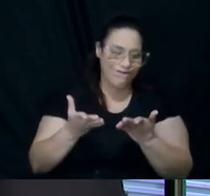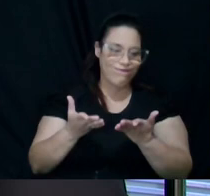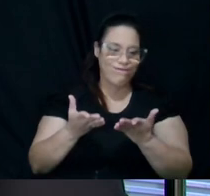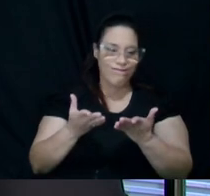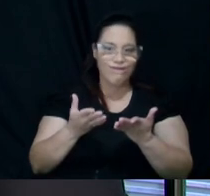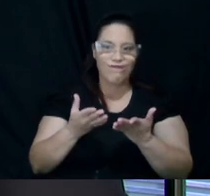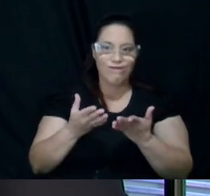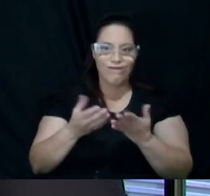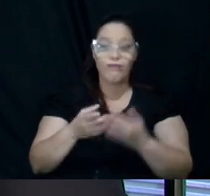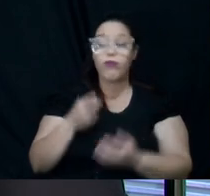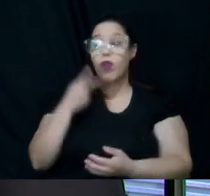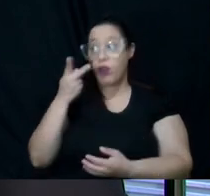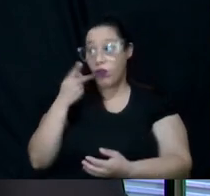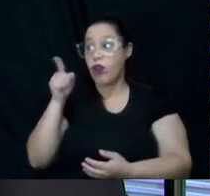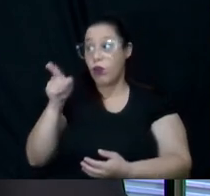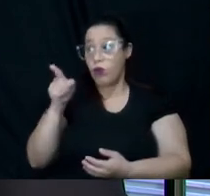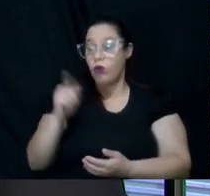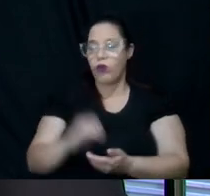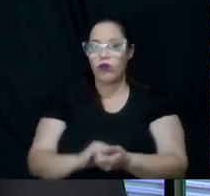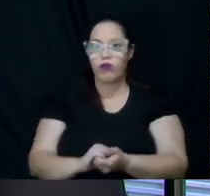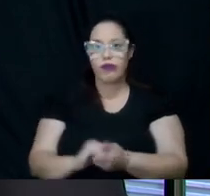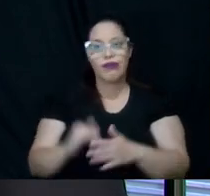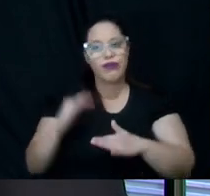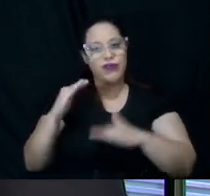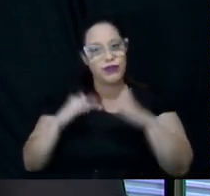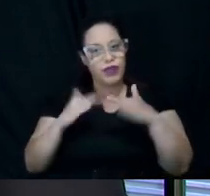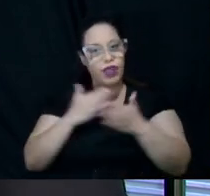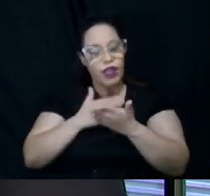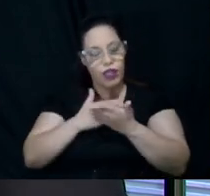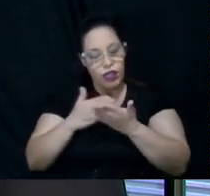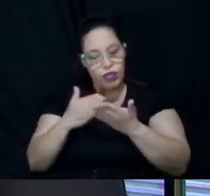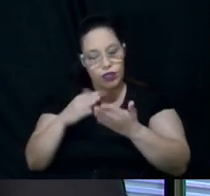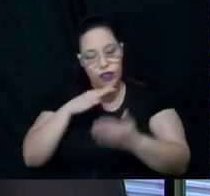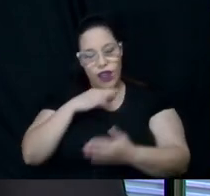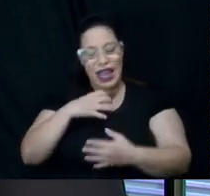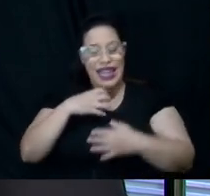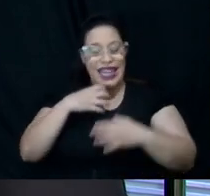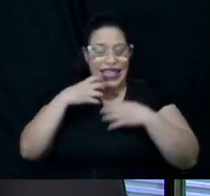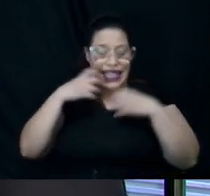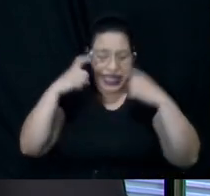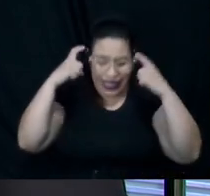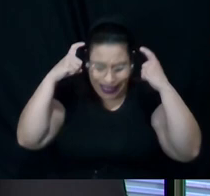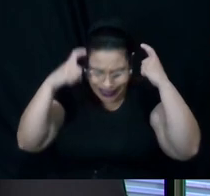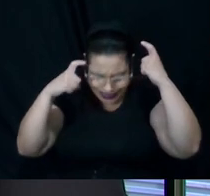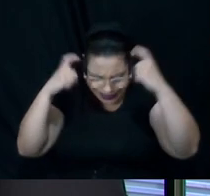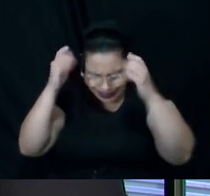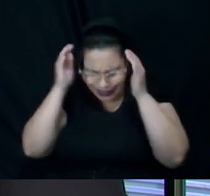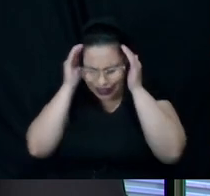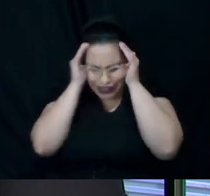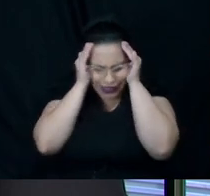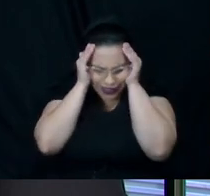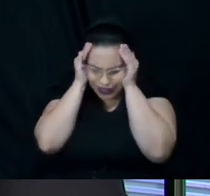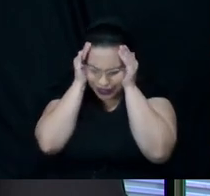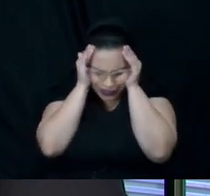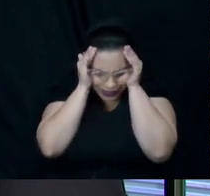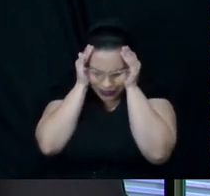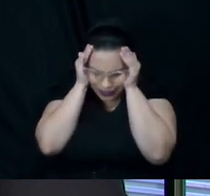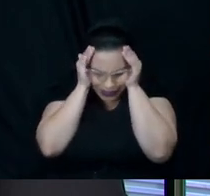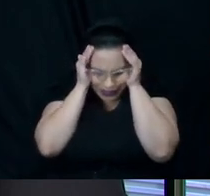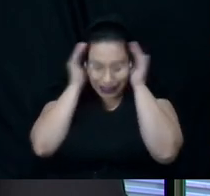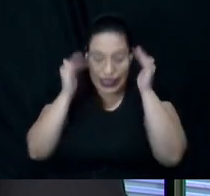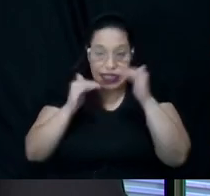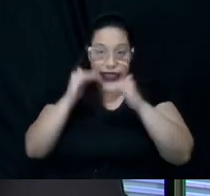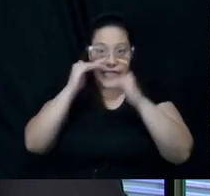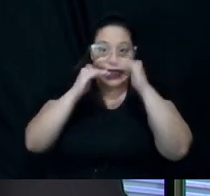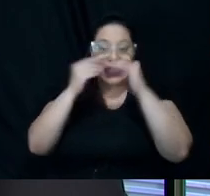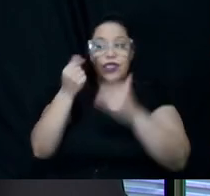você, de vez em quando chega metade do ano, bate aquele desespero, porque já virou uma dívida aí de valores que